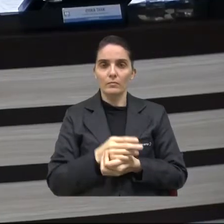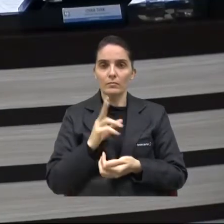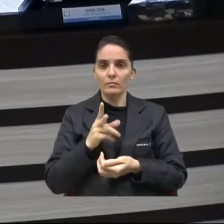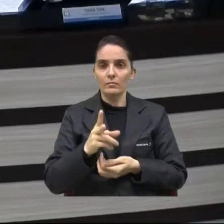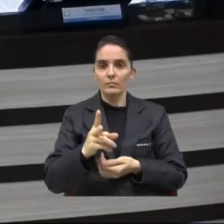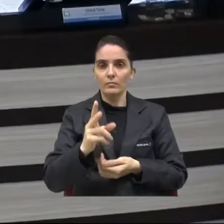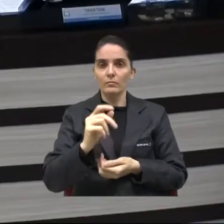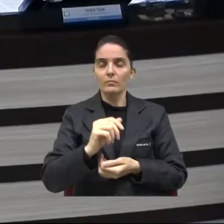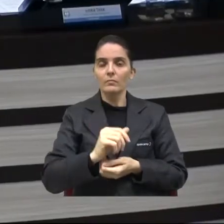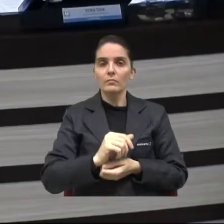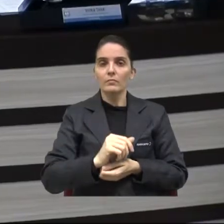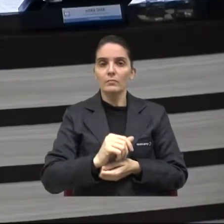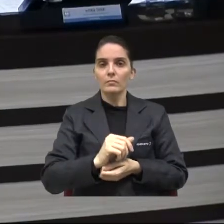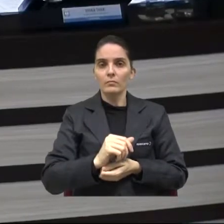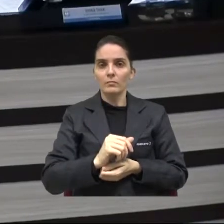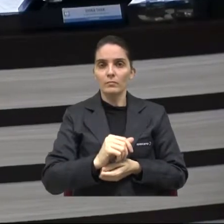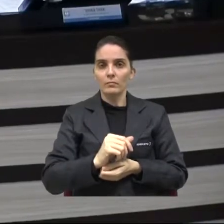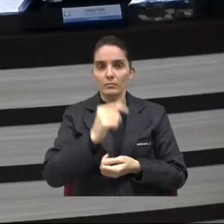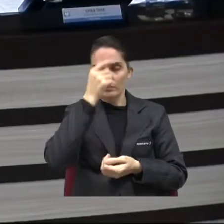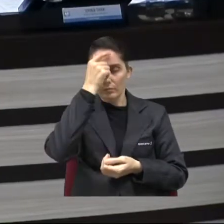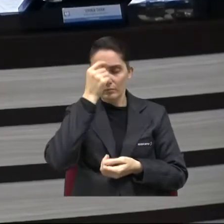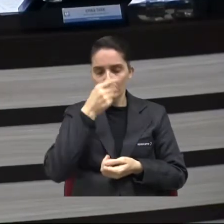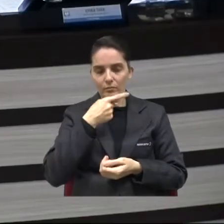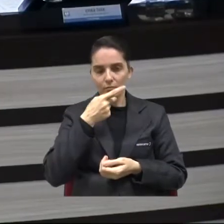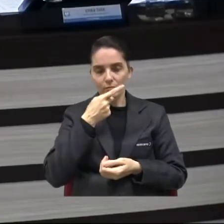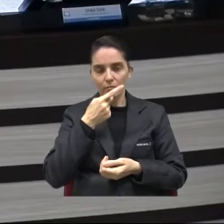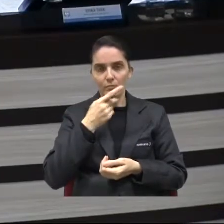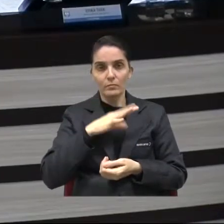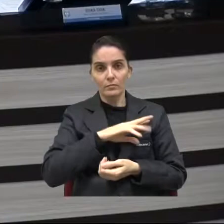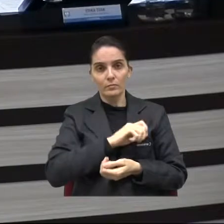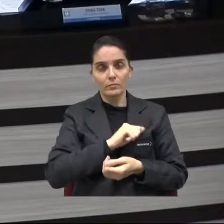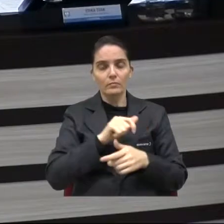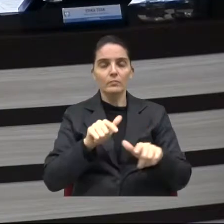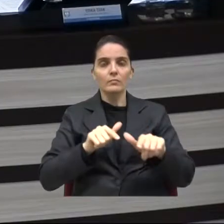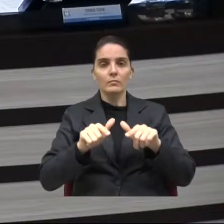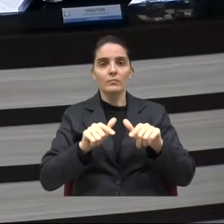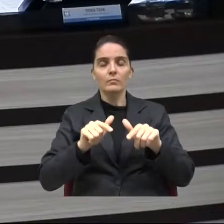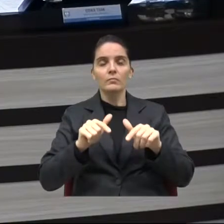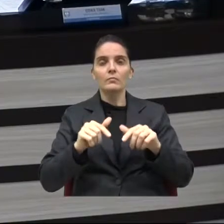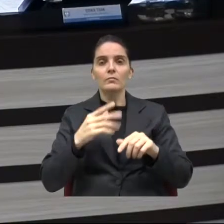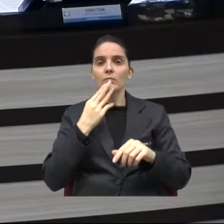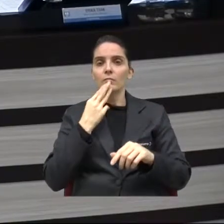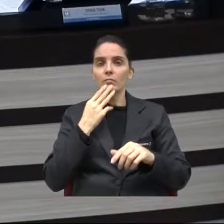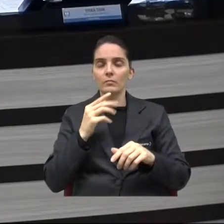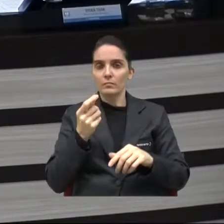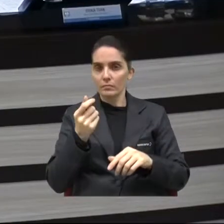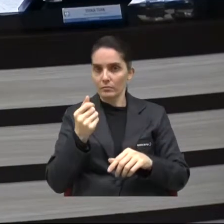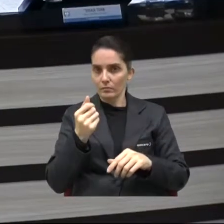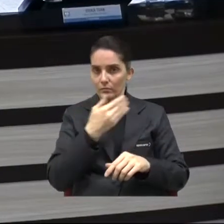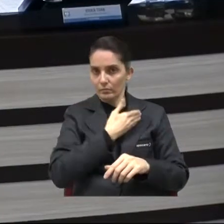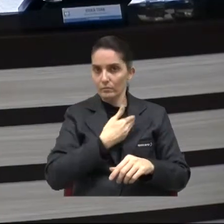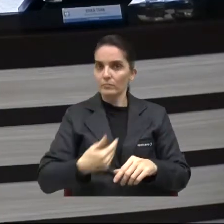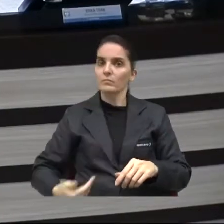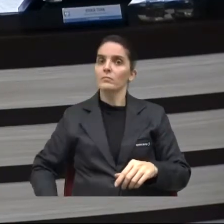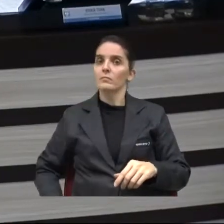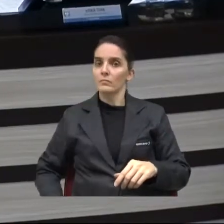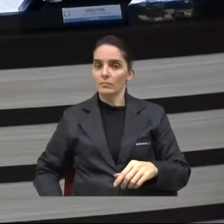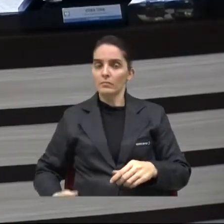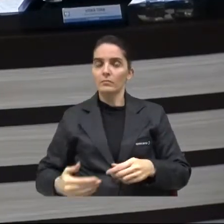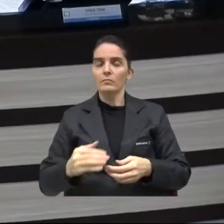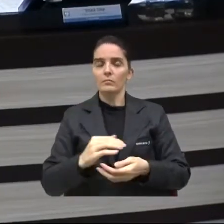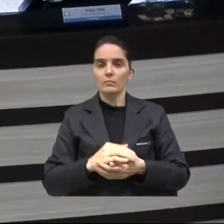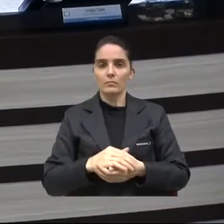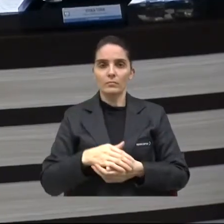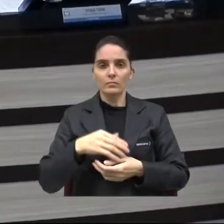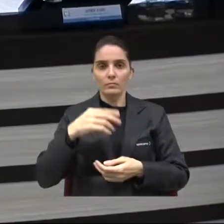externei publicamente o trabalho que Vossa Excelência vem desempenhando. E o dinheiro é público, viu, vereador? Eu lembro que na